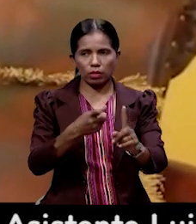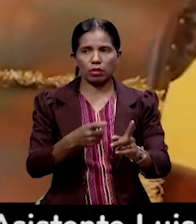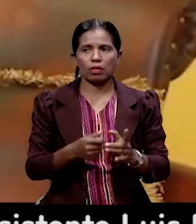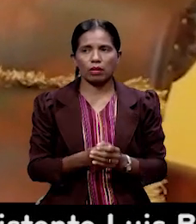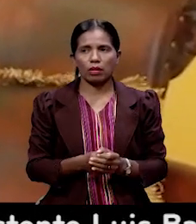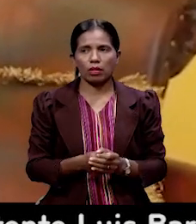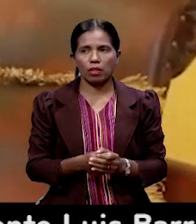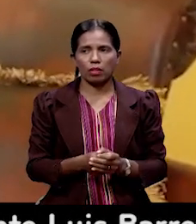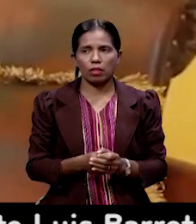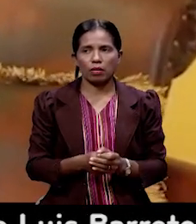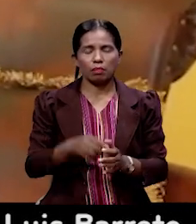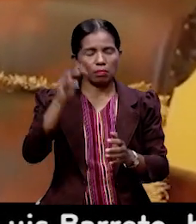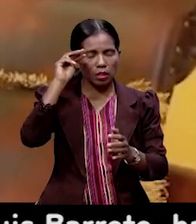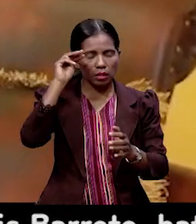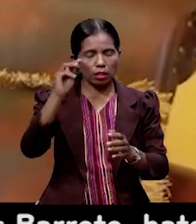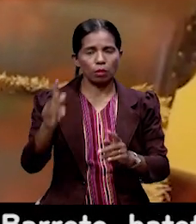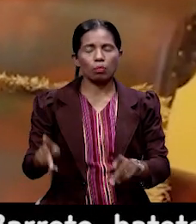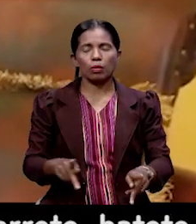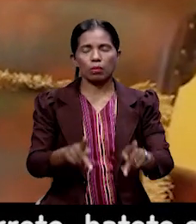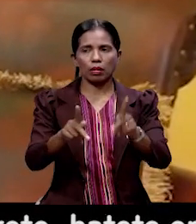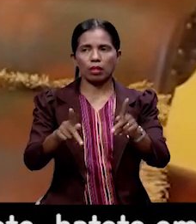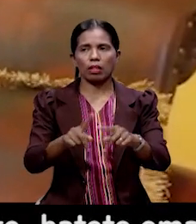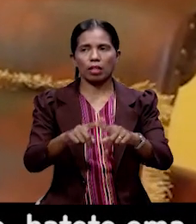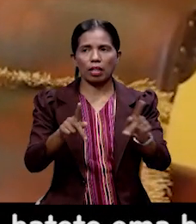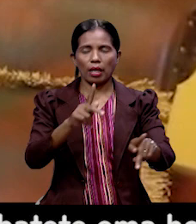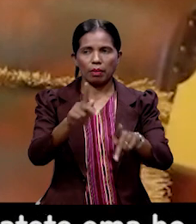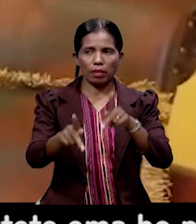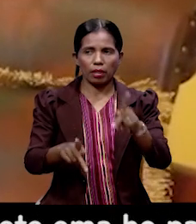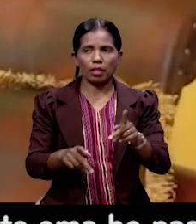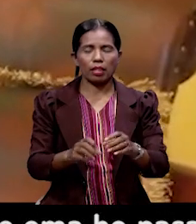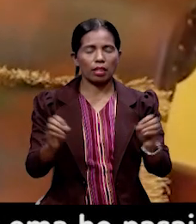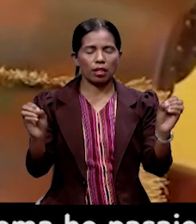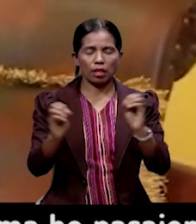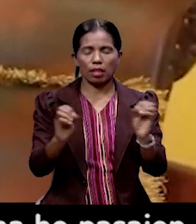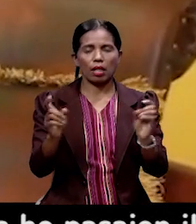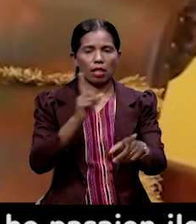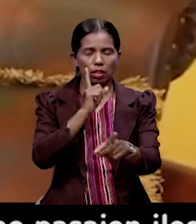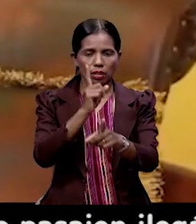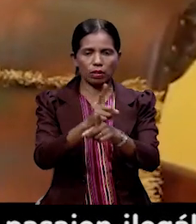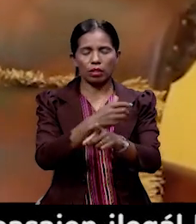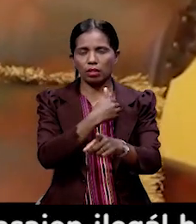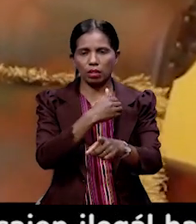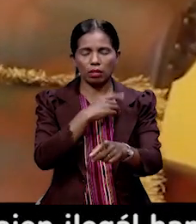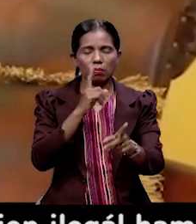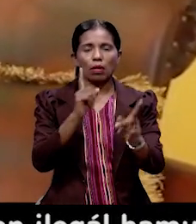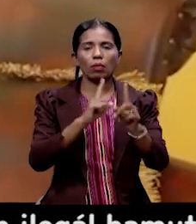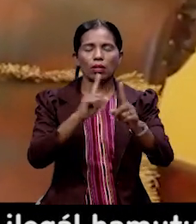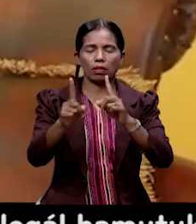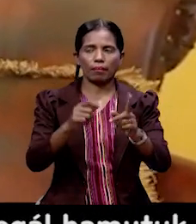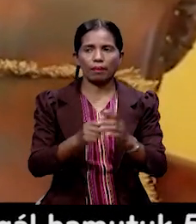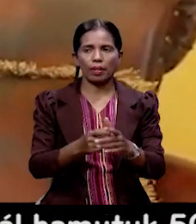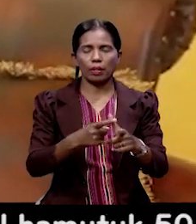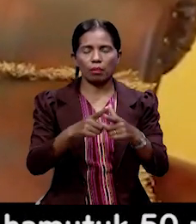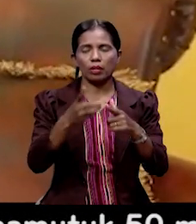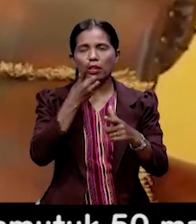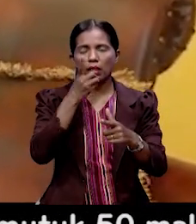e ministério público maioria testemunha serne mesa testemunha serne beke indireita indireita e nemos